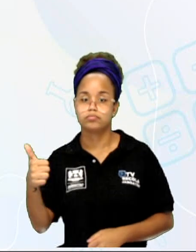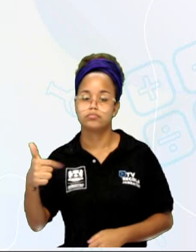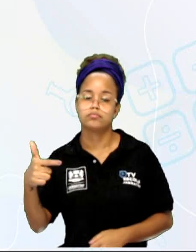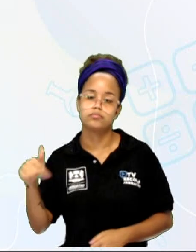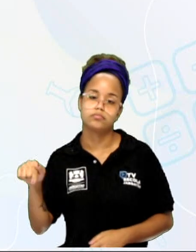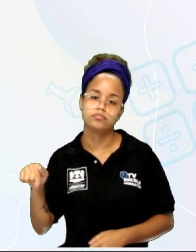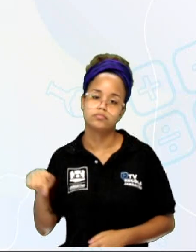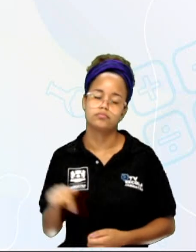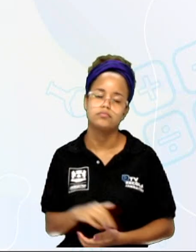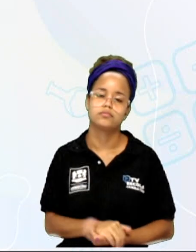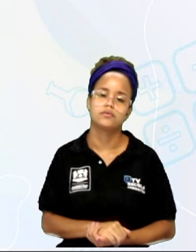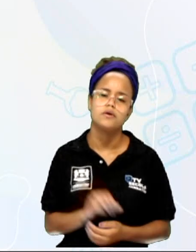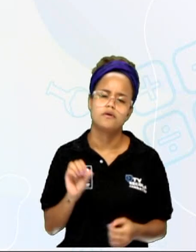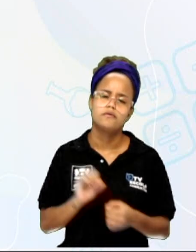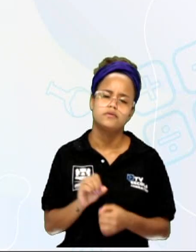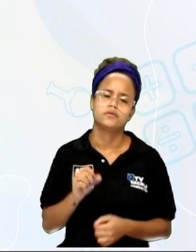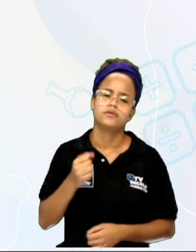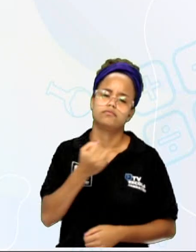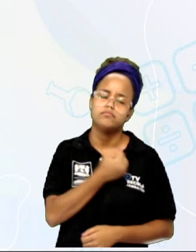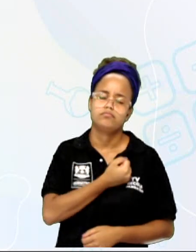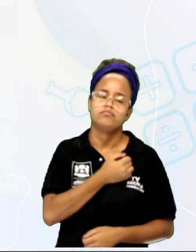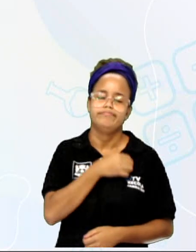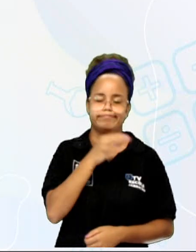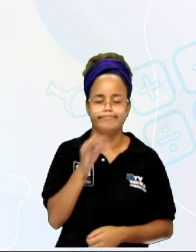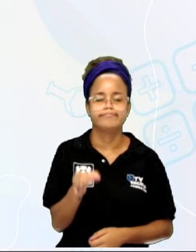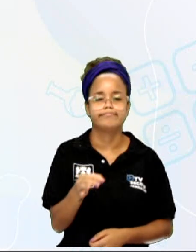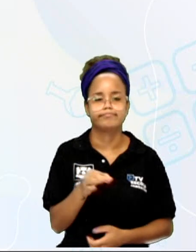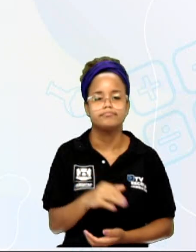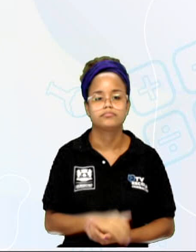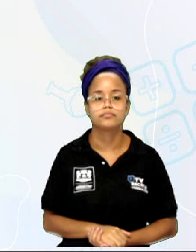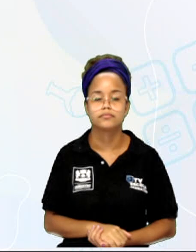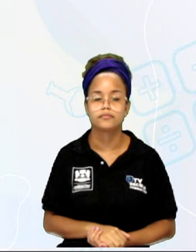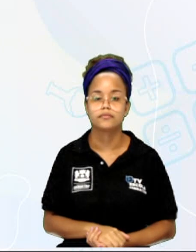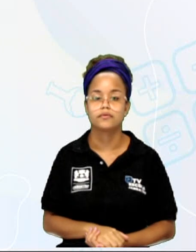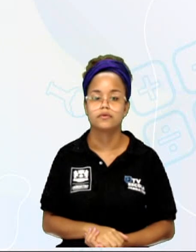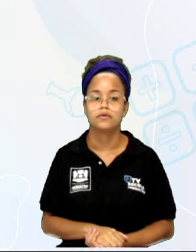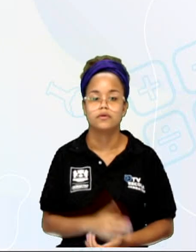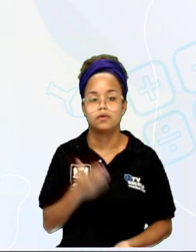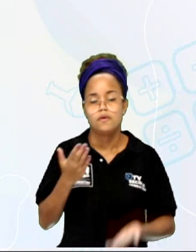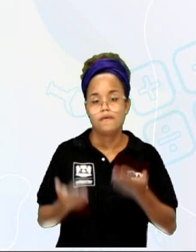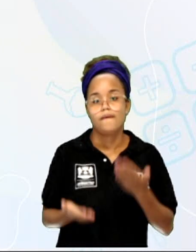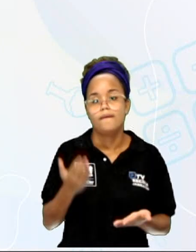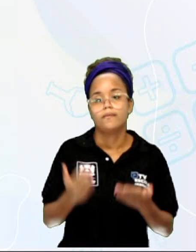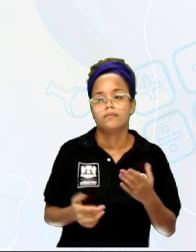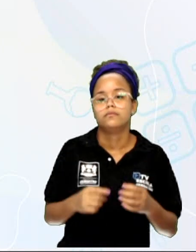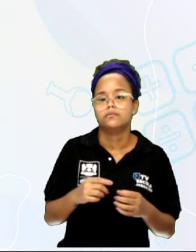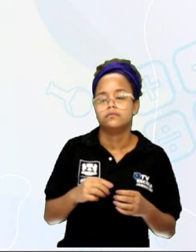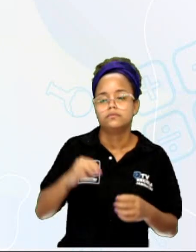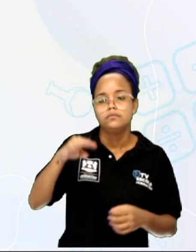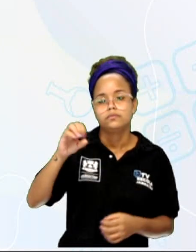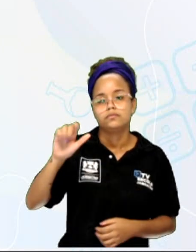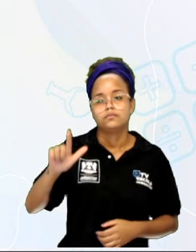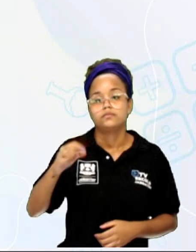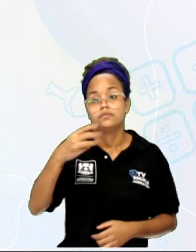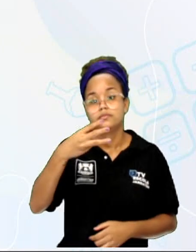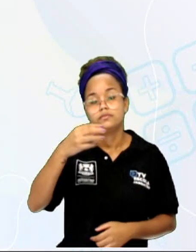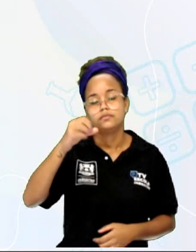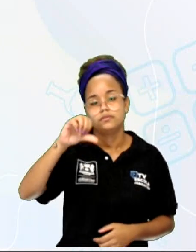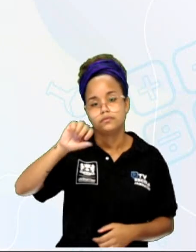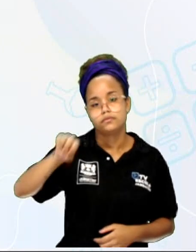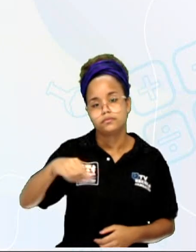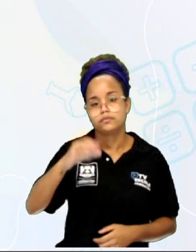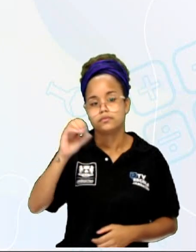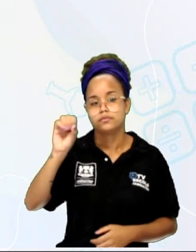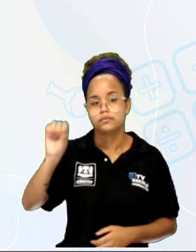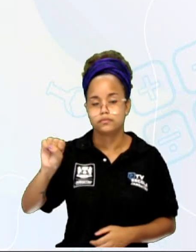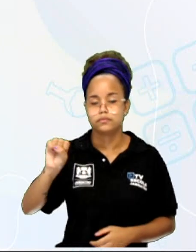vamos fazer o número aqui certo. Ó. A massa molecular do iodeto de potássio é 39,08, que é um átomo